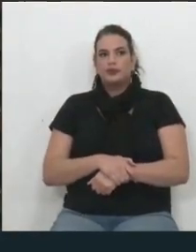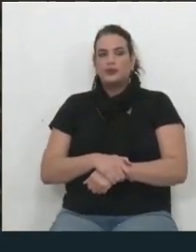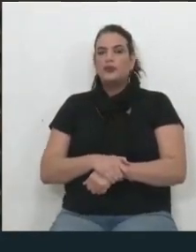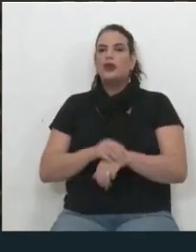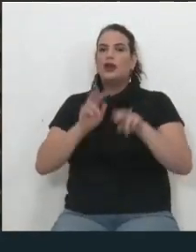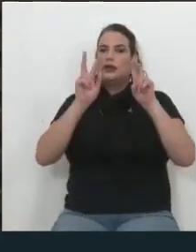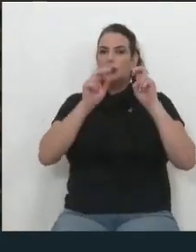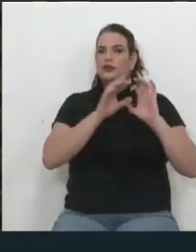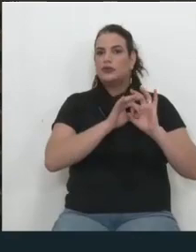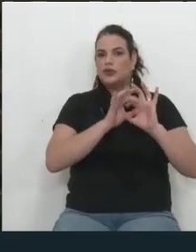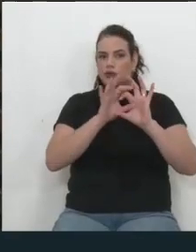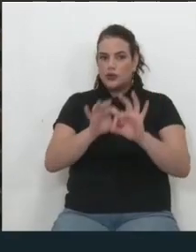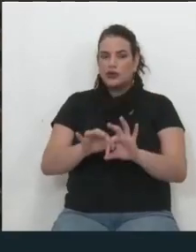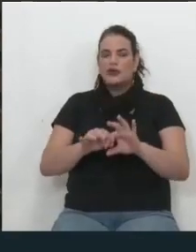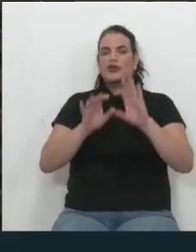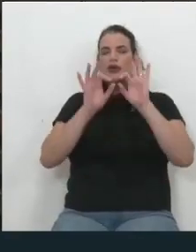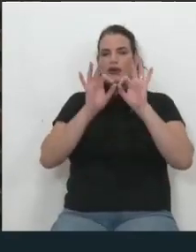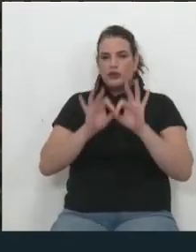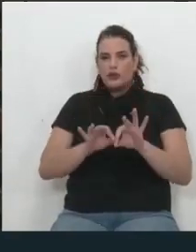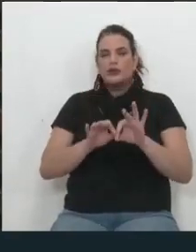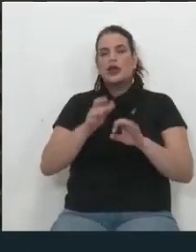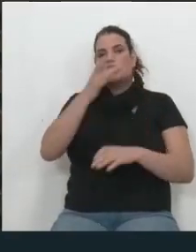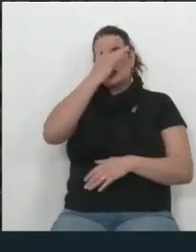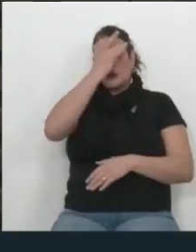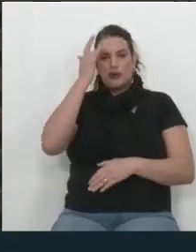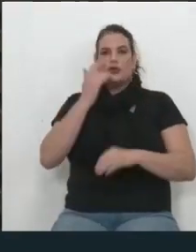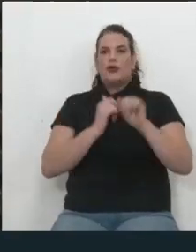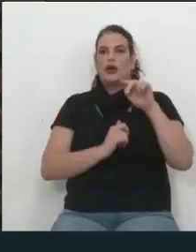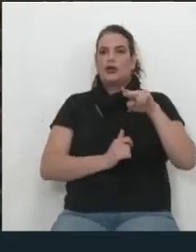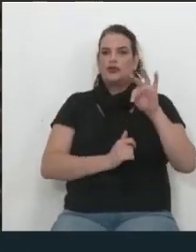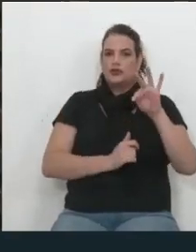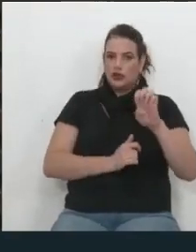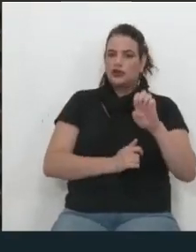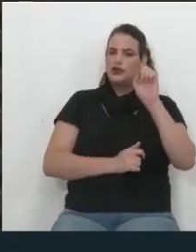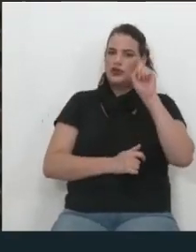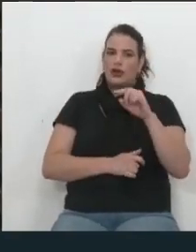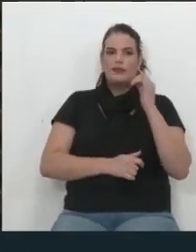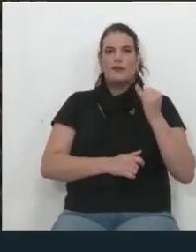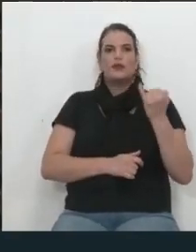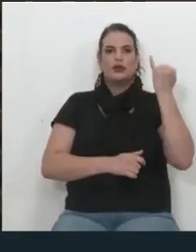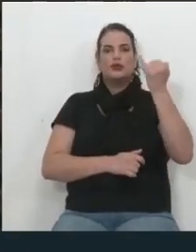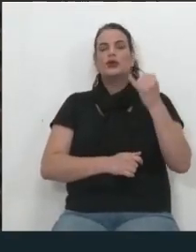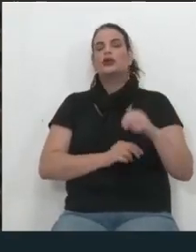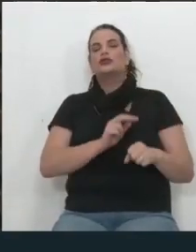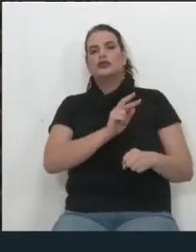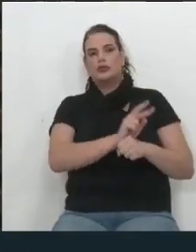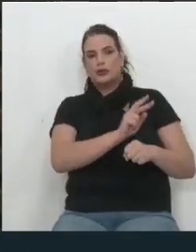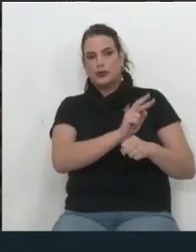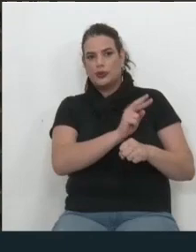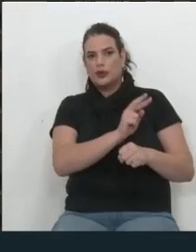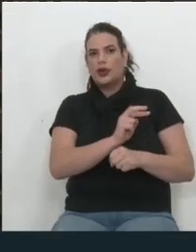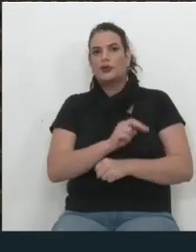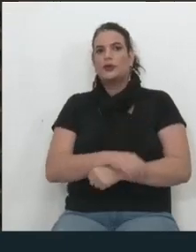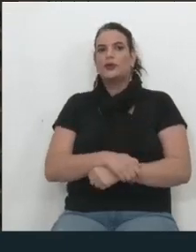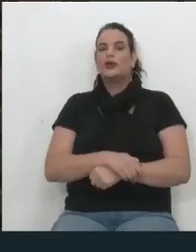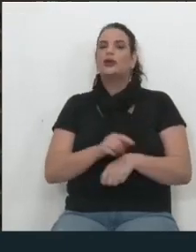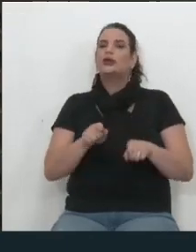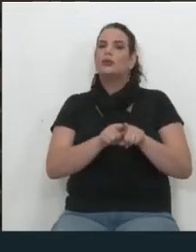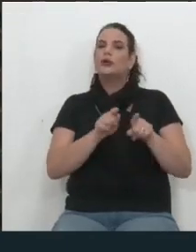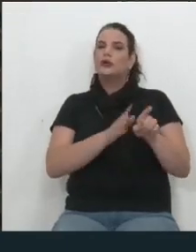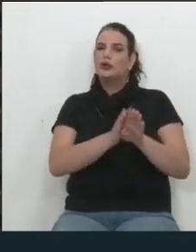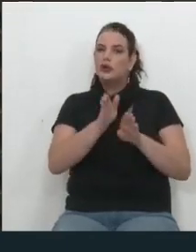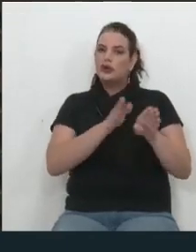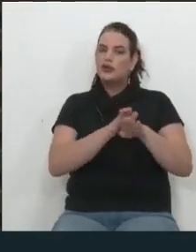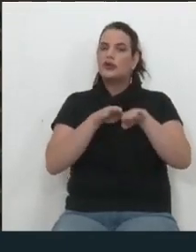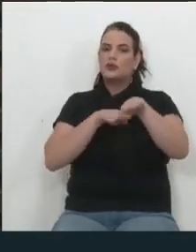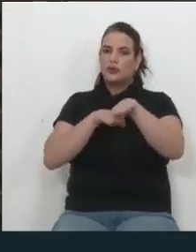os agentes de trânsito, esses profissionais de grande valia no cuidado e na orientação do trânsito